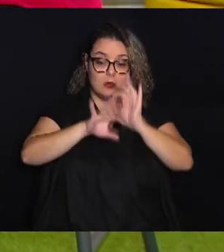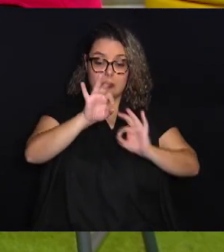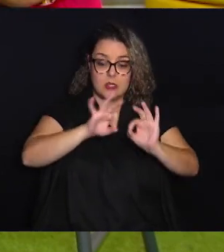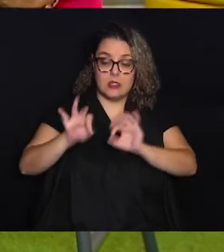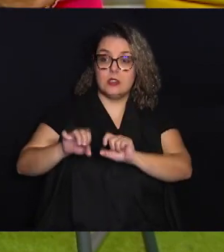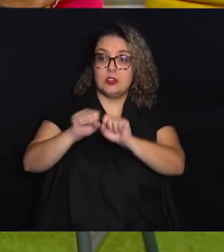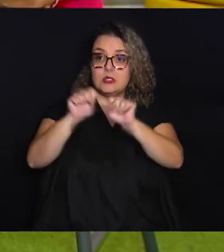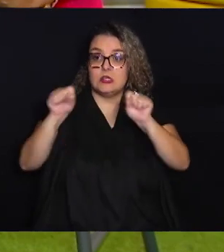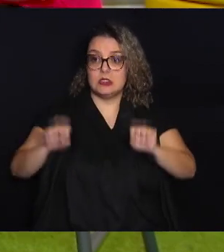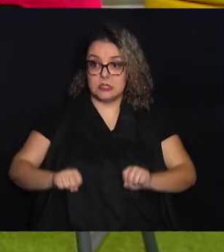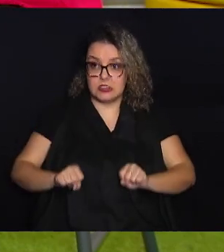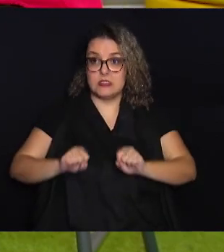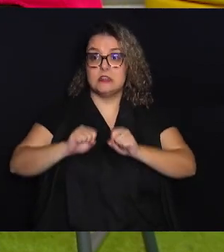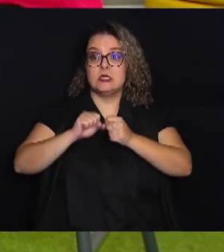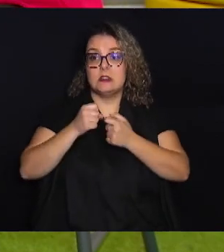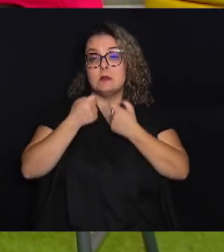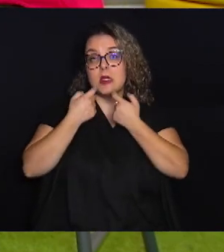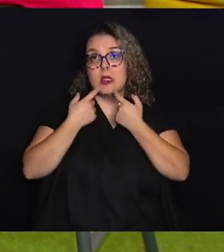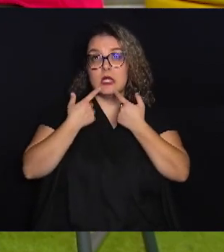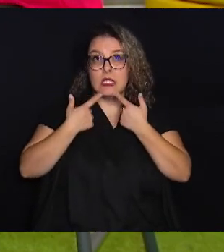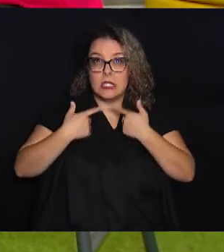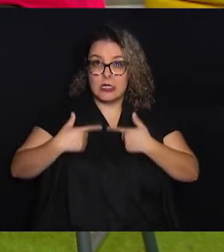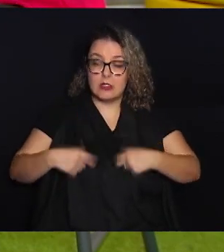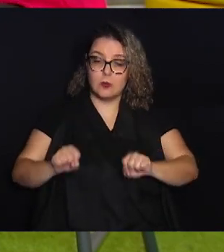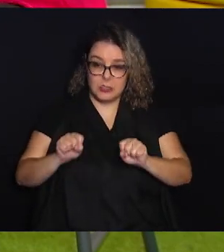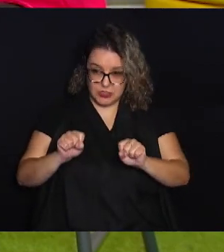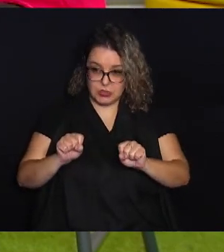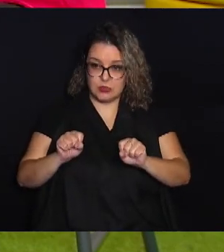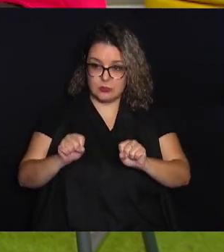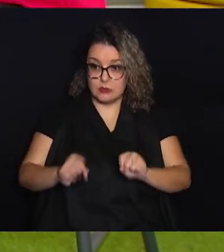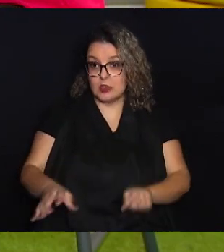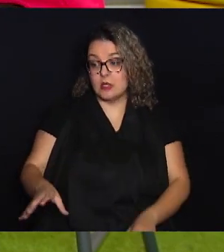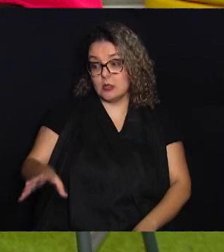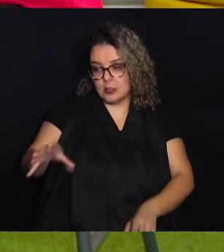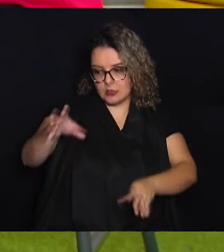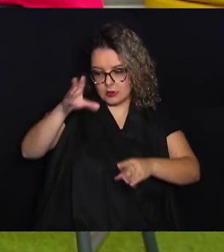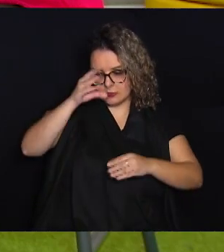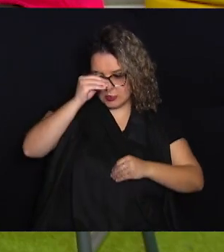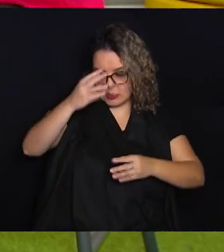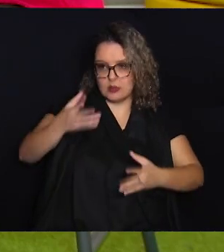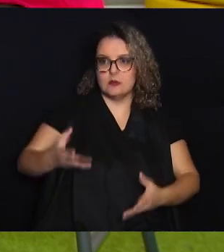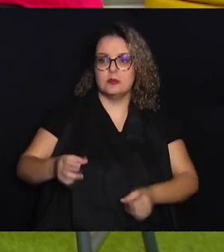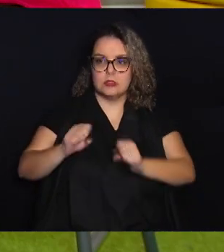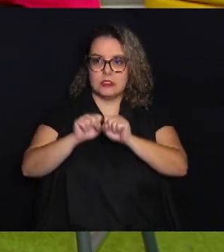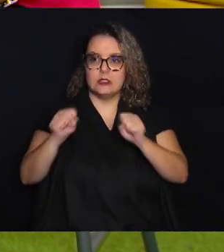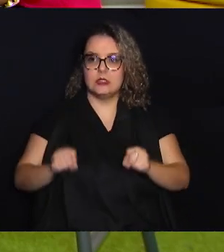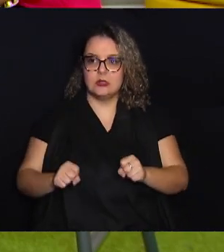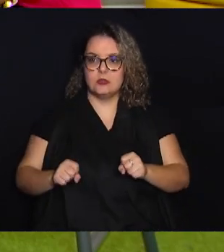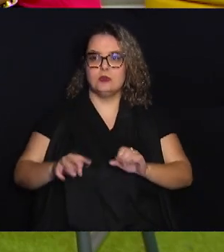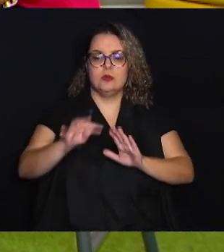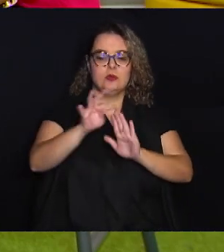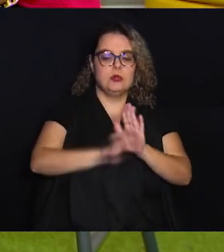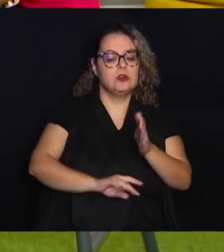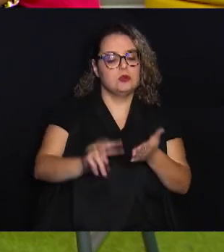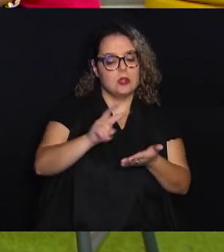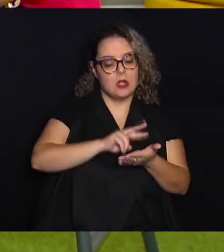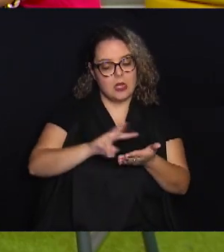sistema linguístico e se apropria desse sistema e também da sua textualidade,